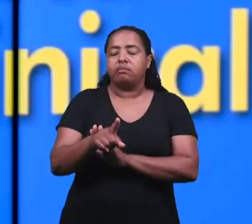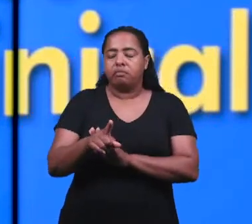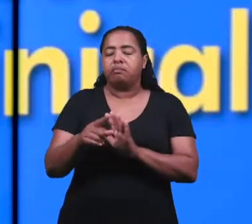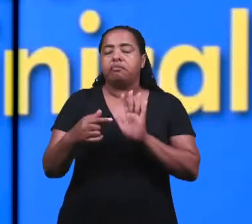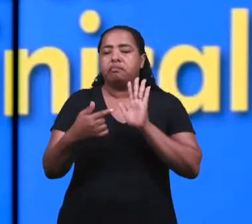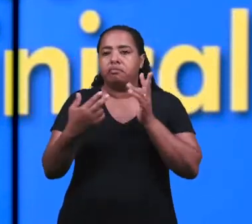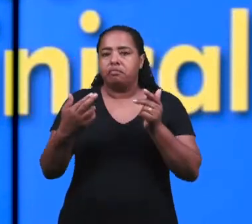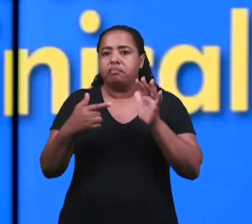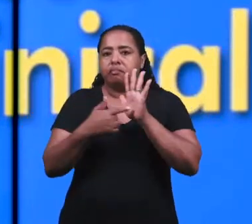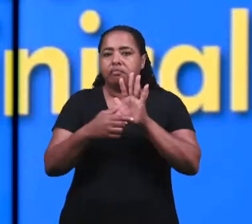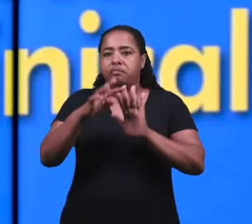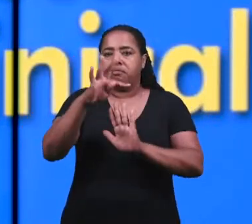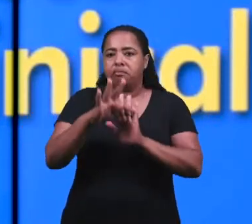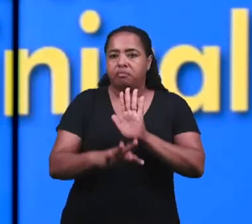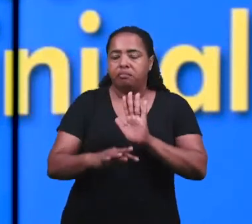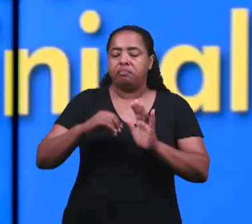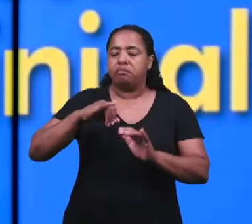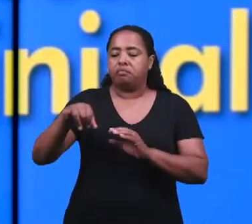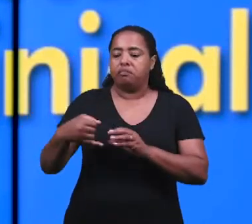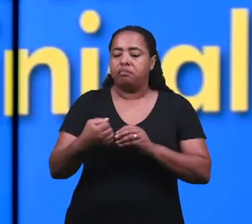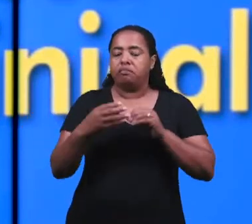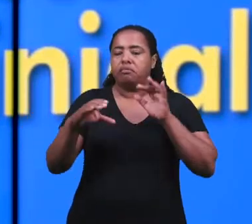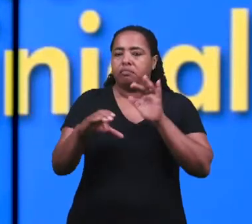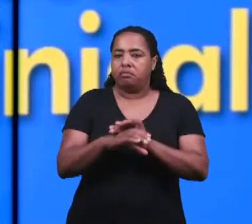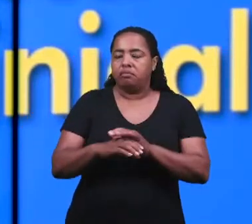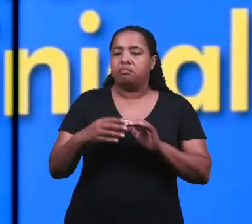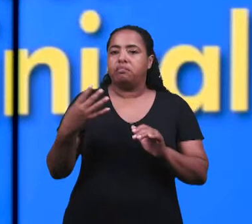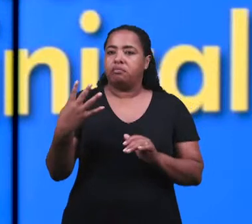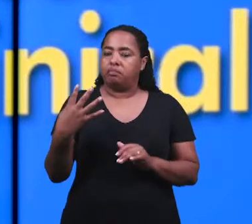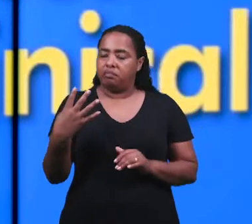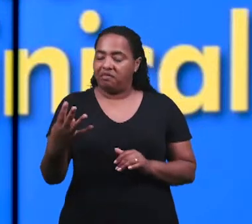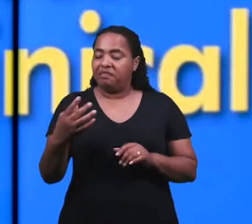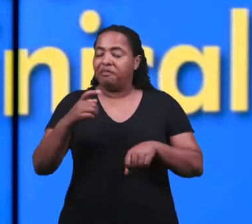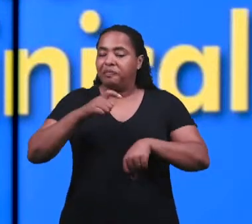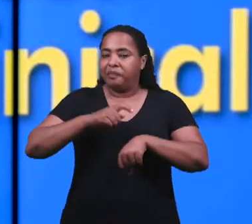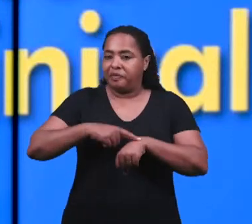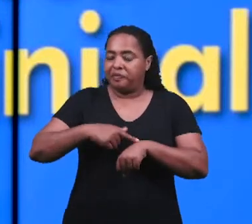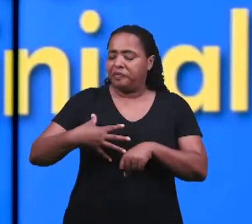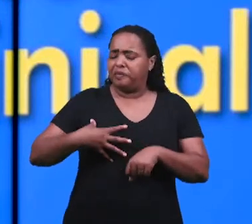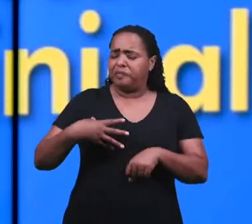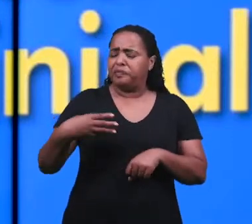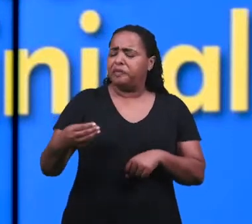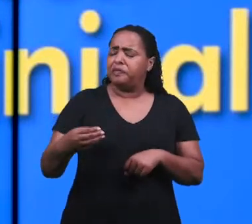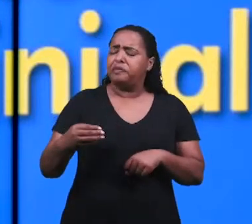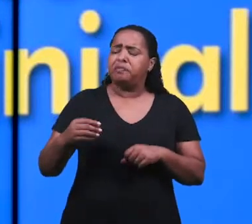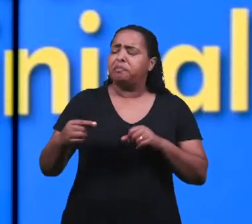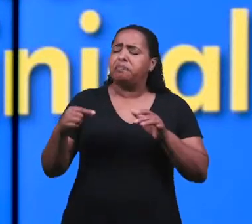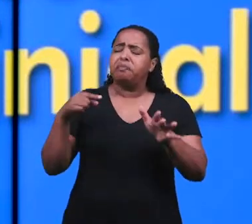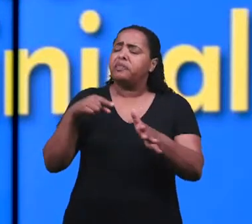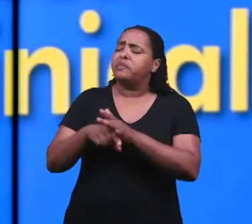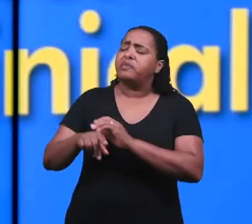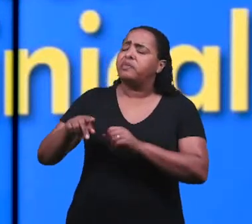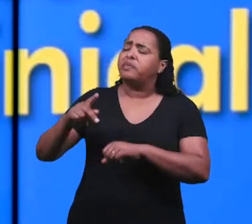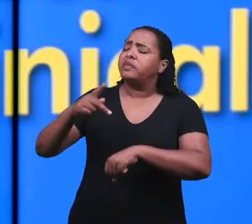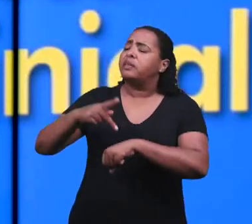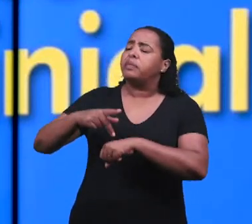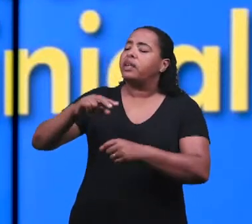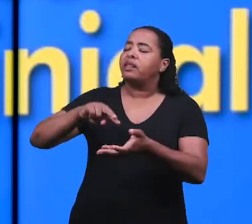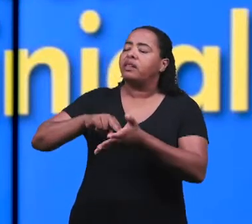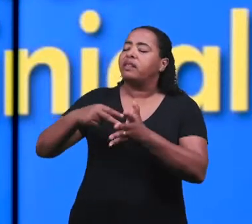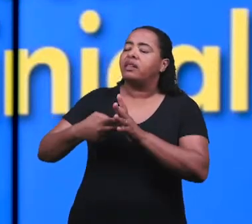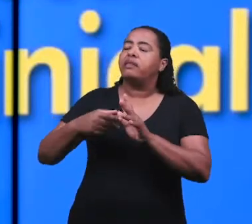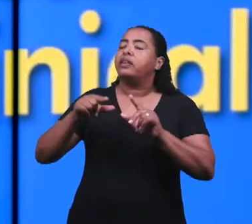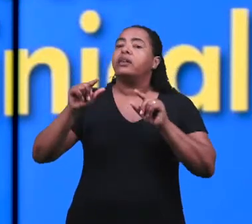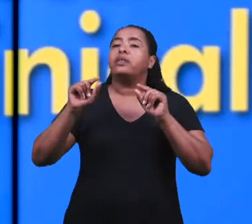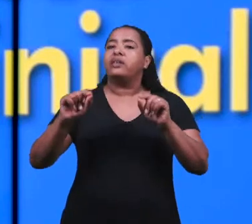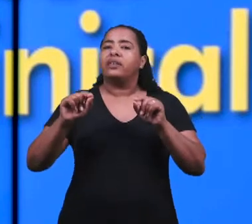né? Conforme tem lá no texto, Josué capítulo 4, quando os vossos filhos perguntarem, né? Que sinal é? O que significa essas